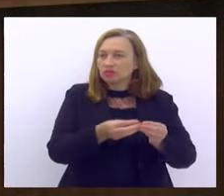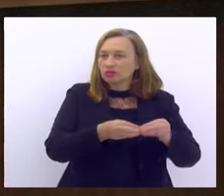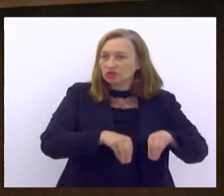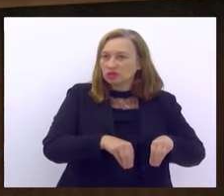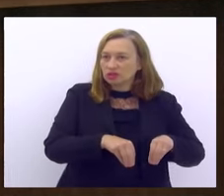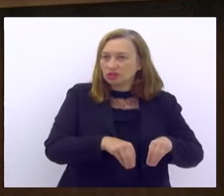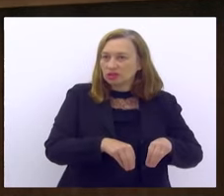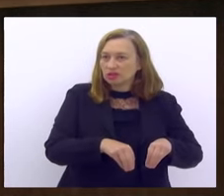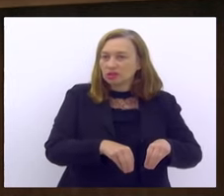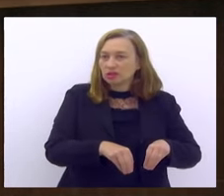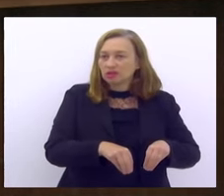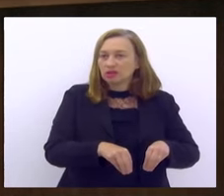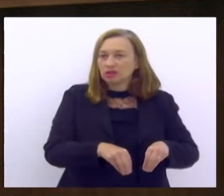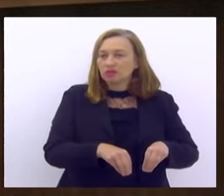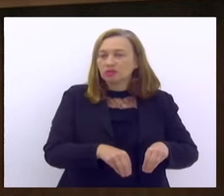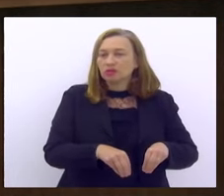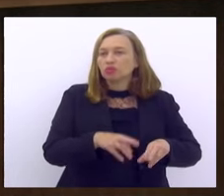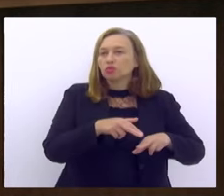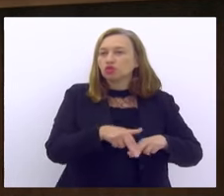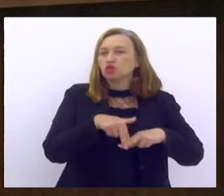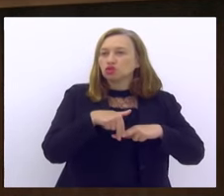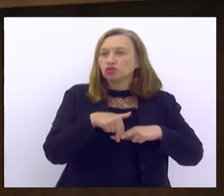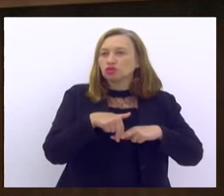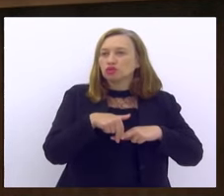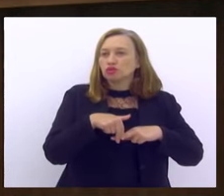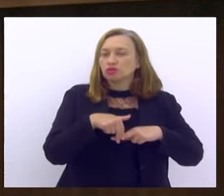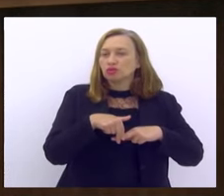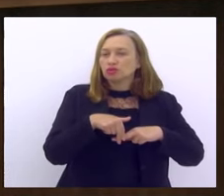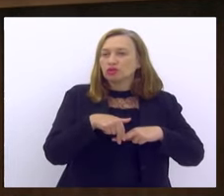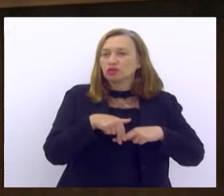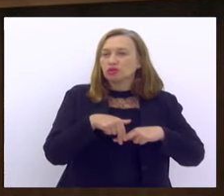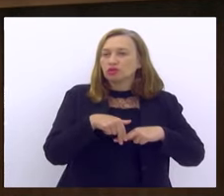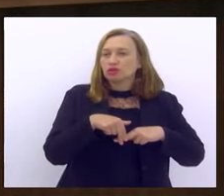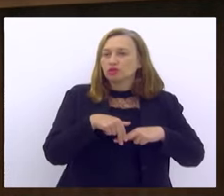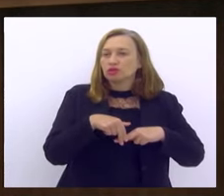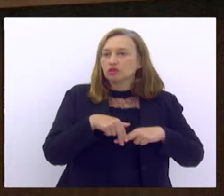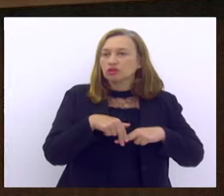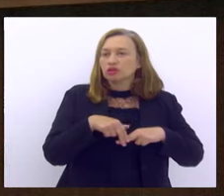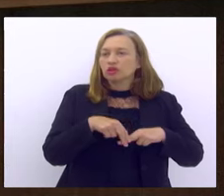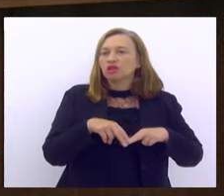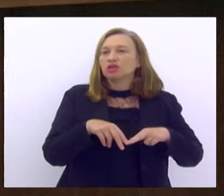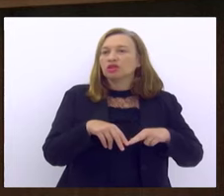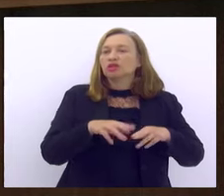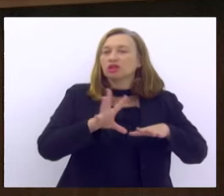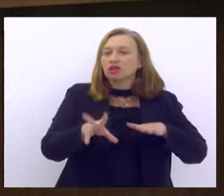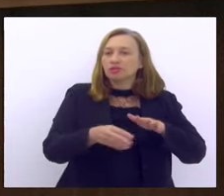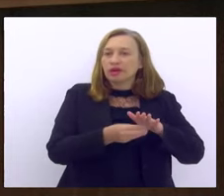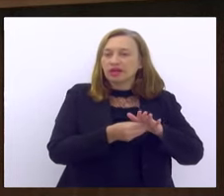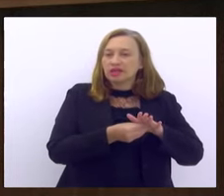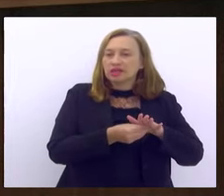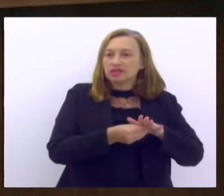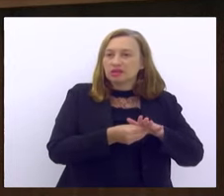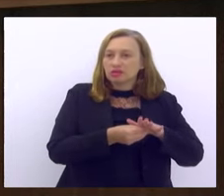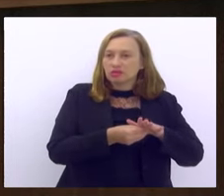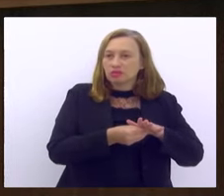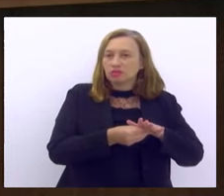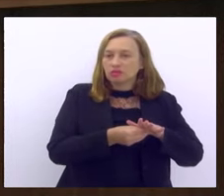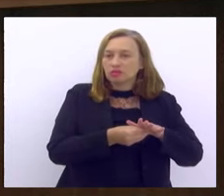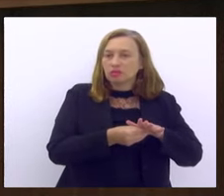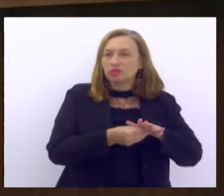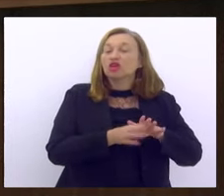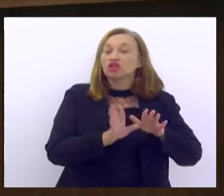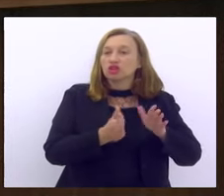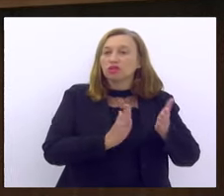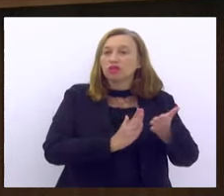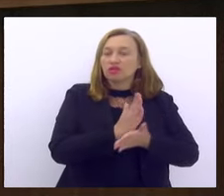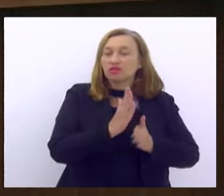prejudicabilidade em razão de veto pendente de deliberação do plenário da Assembleia. A matéria já foi